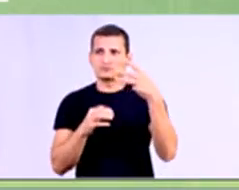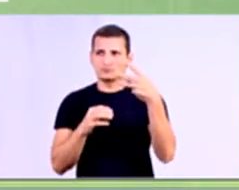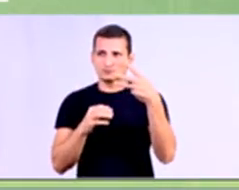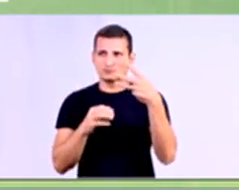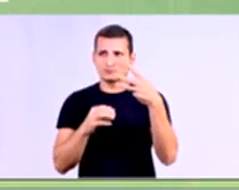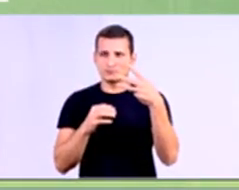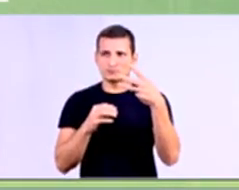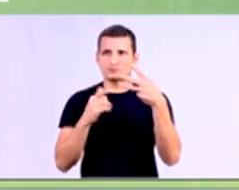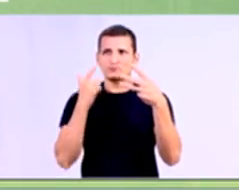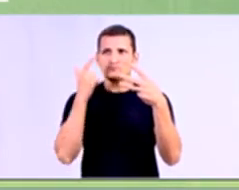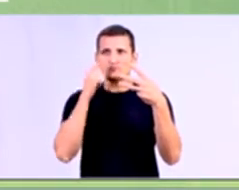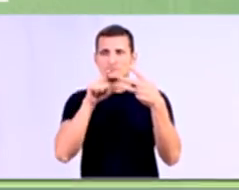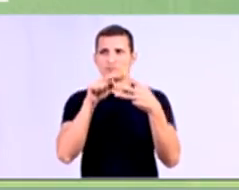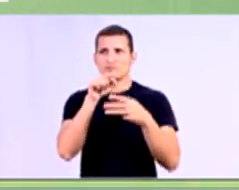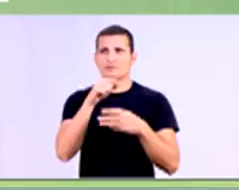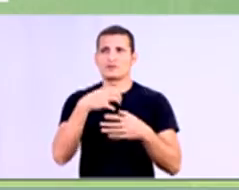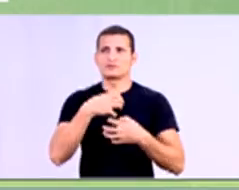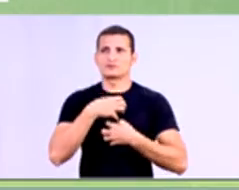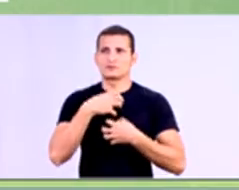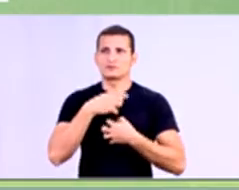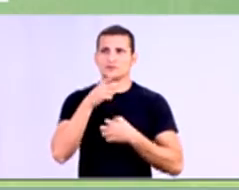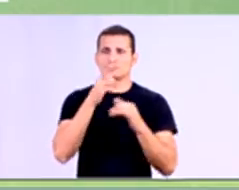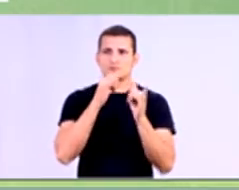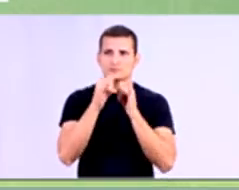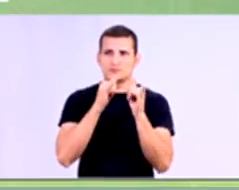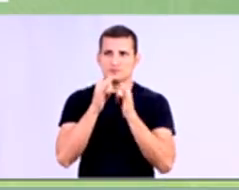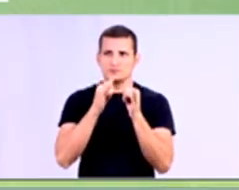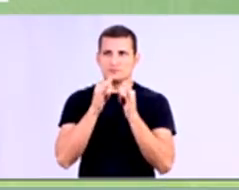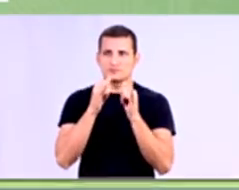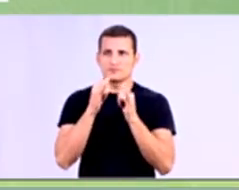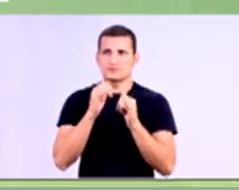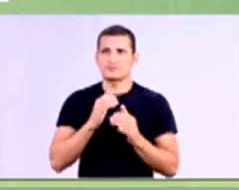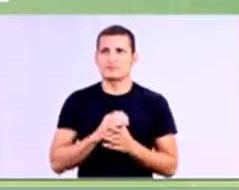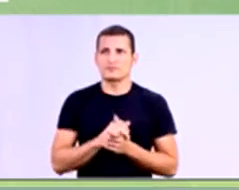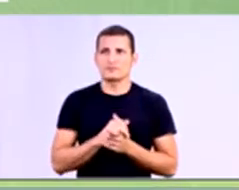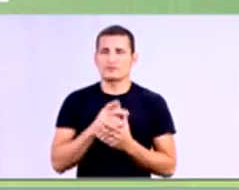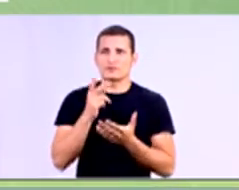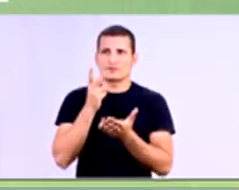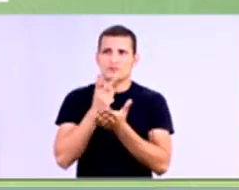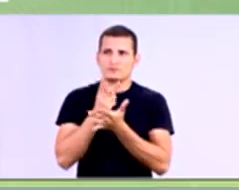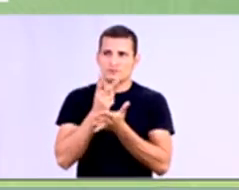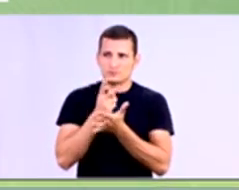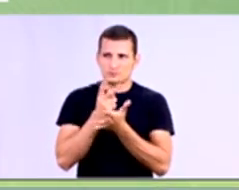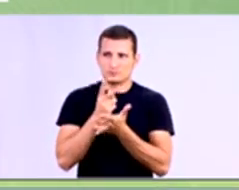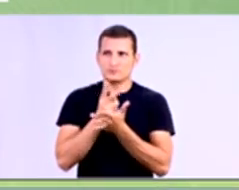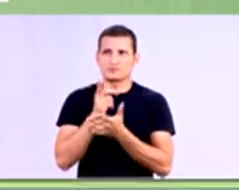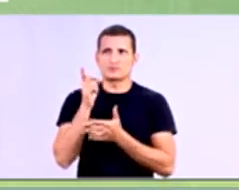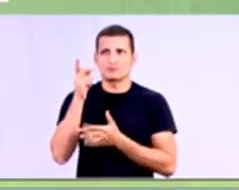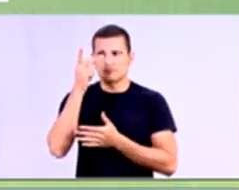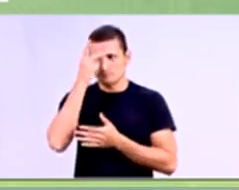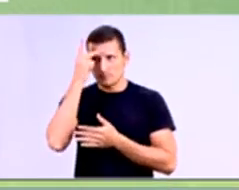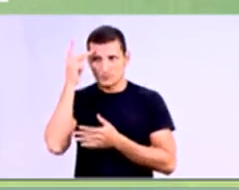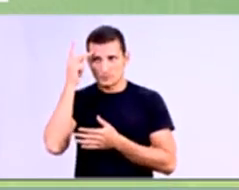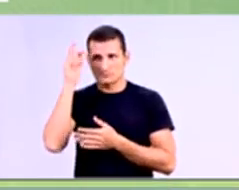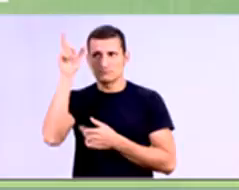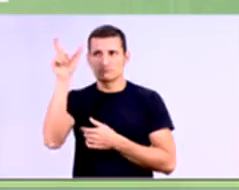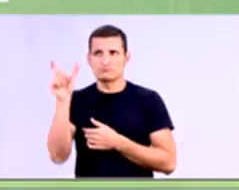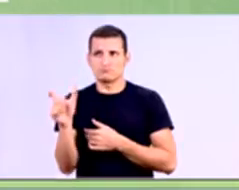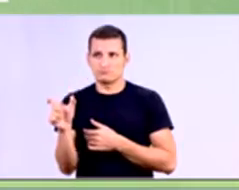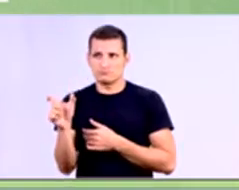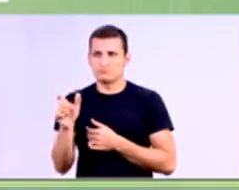eu consigo dar sentido a essa informação. Do mesmo jeito aqui no pessoa jurídica,